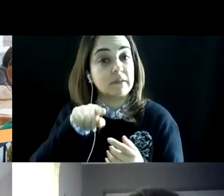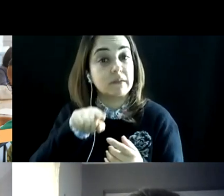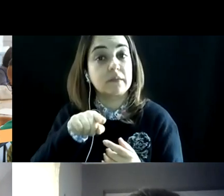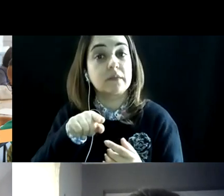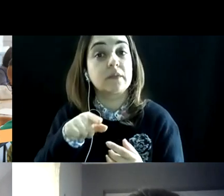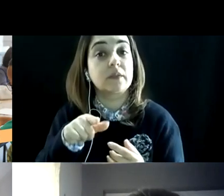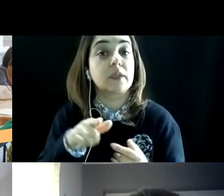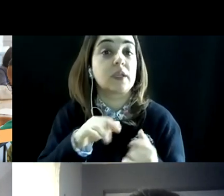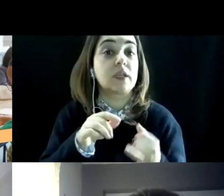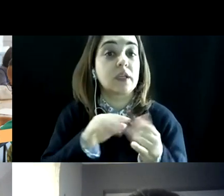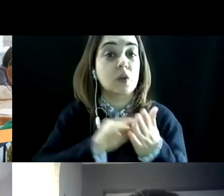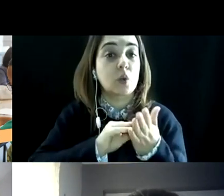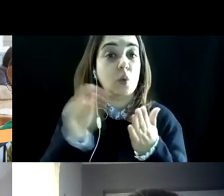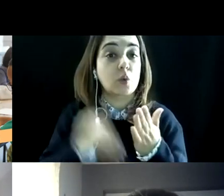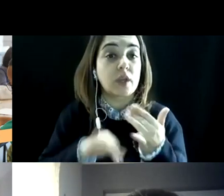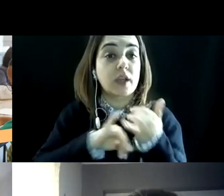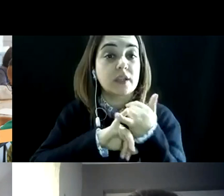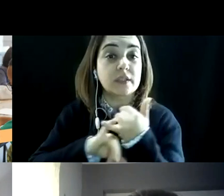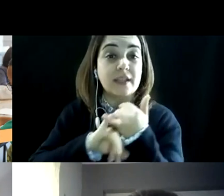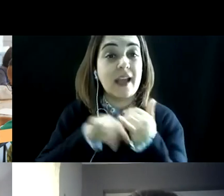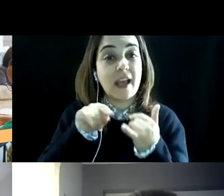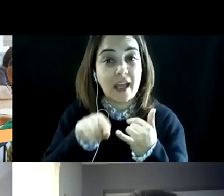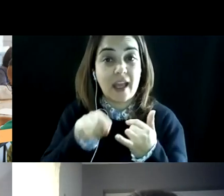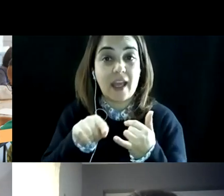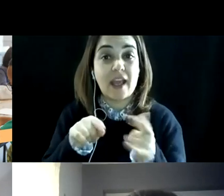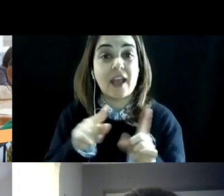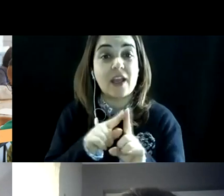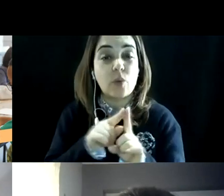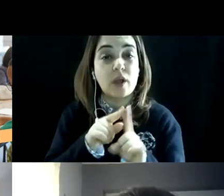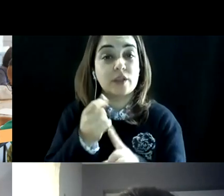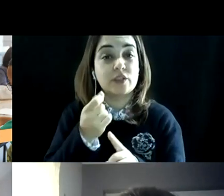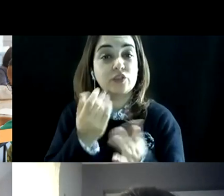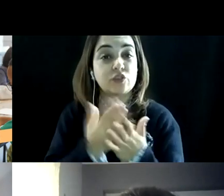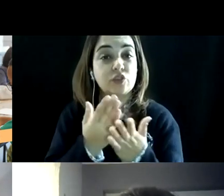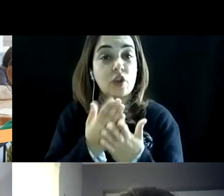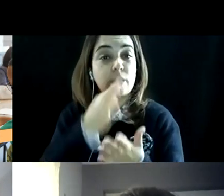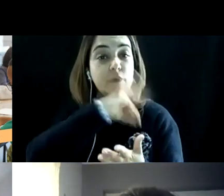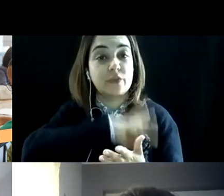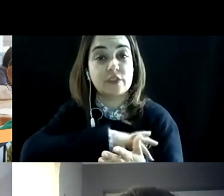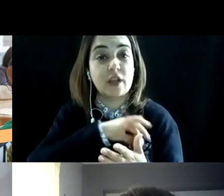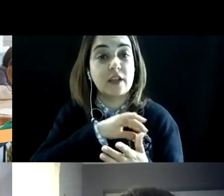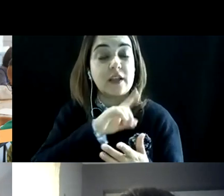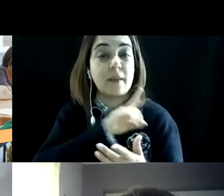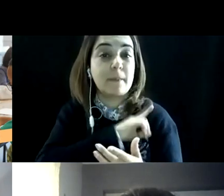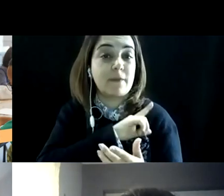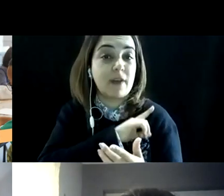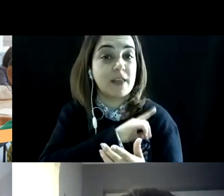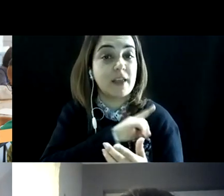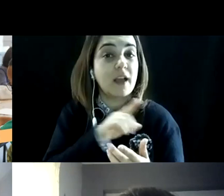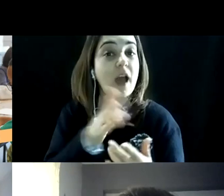contratos de associação, o filão do ensino privado atual, não é? Portanto, as escolas profissionais privadas são atualmente o filão para as